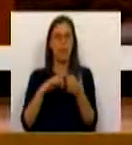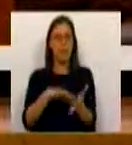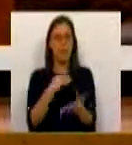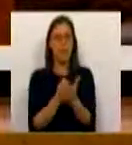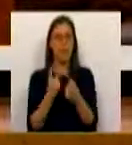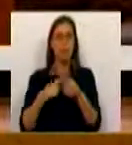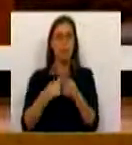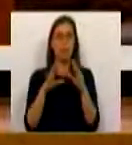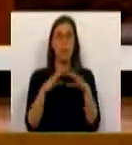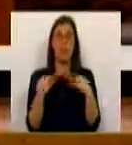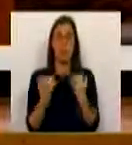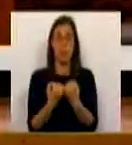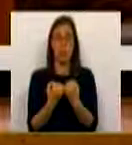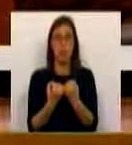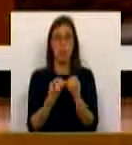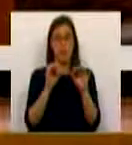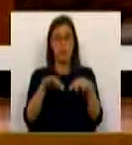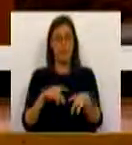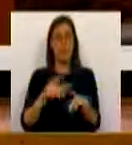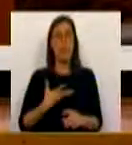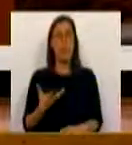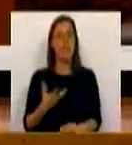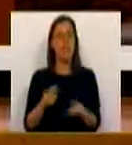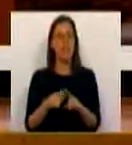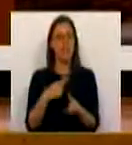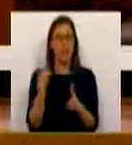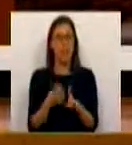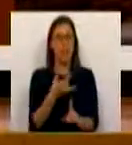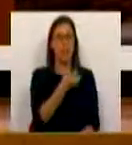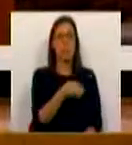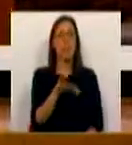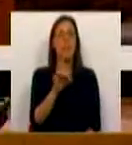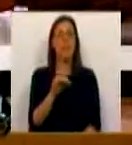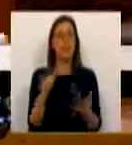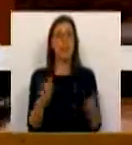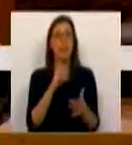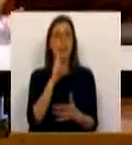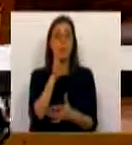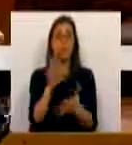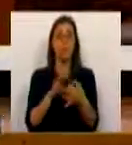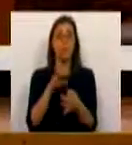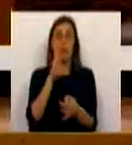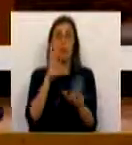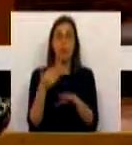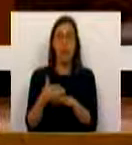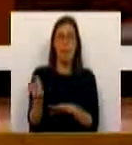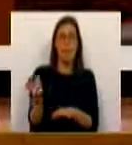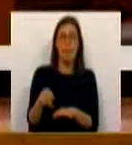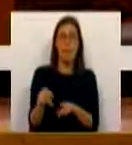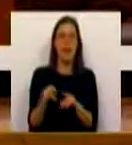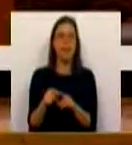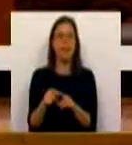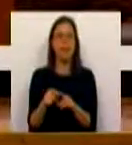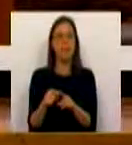Permanente de Concertação Social, em final de dezembro de 2016, respondendo, desculpem-o à parte,